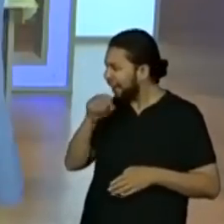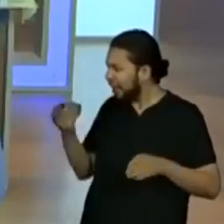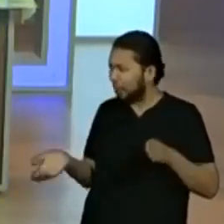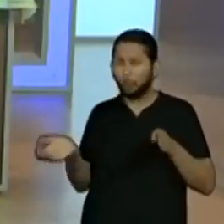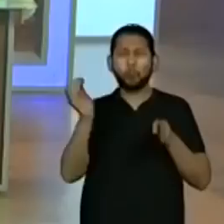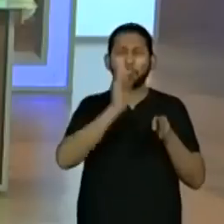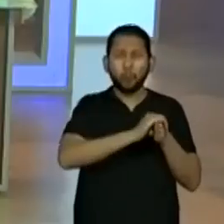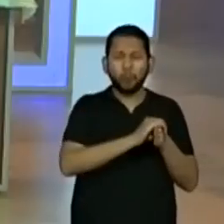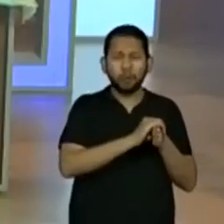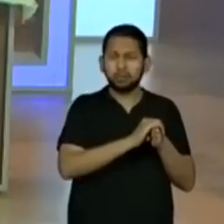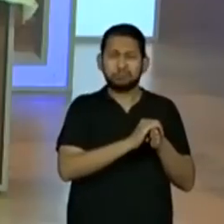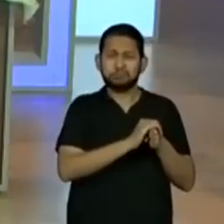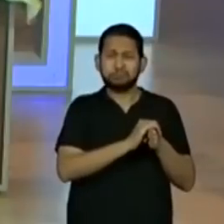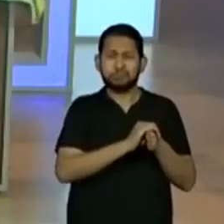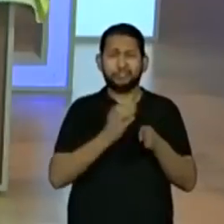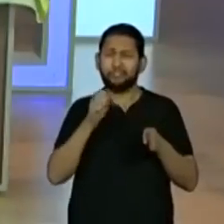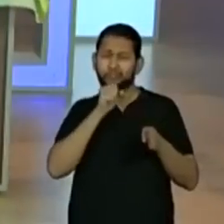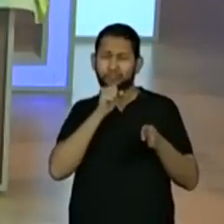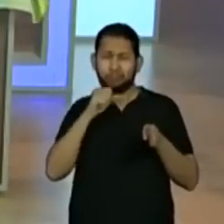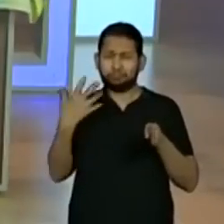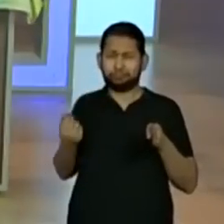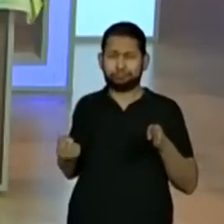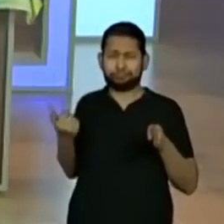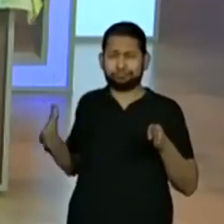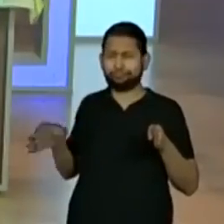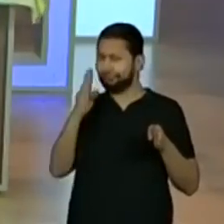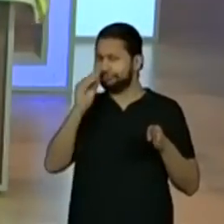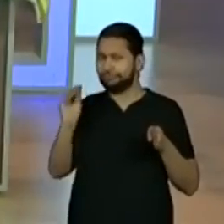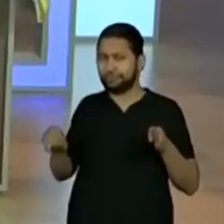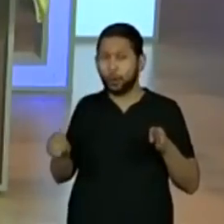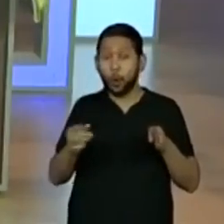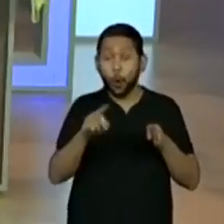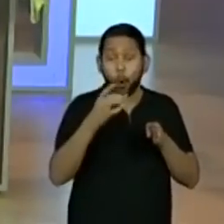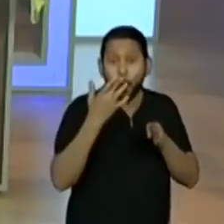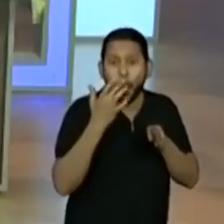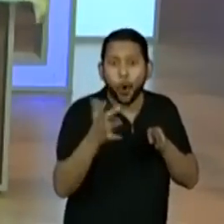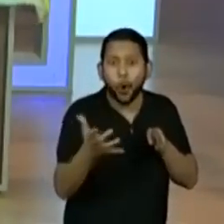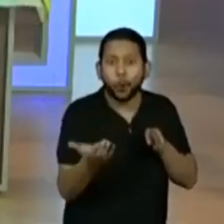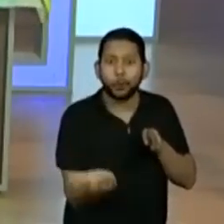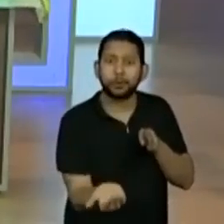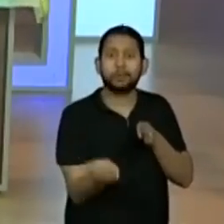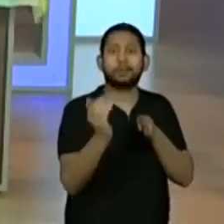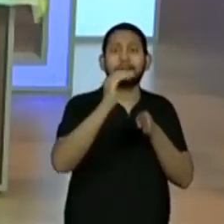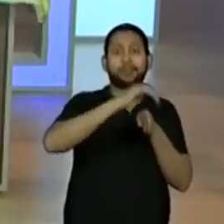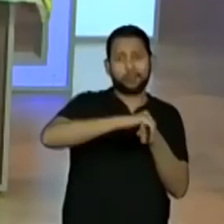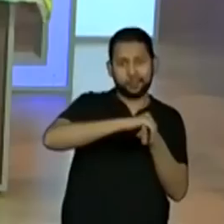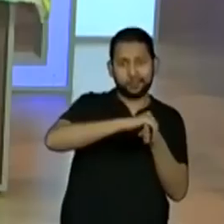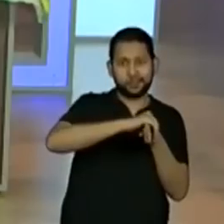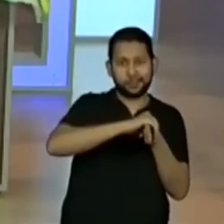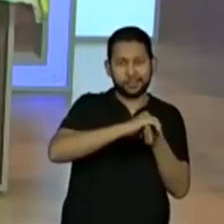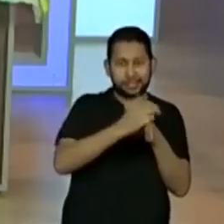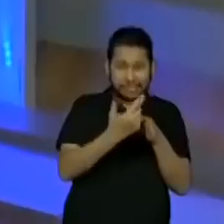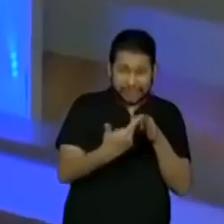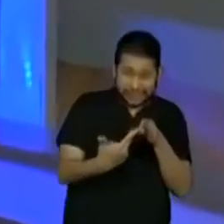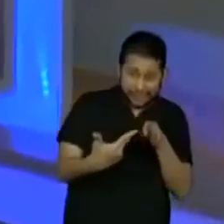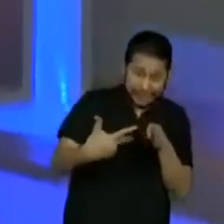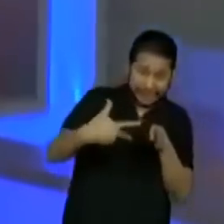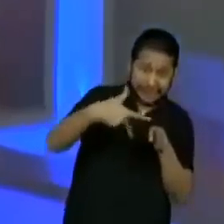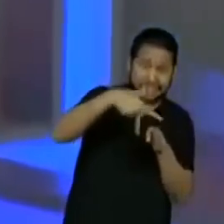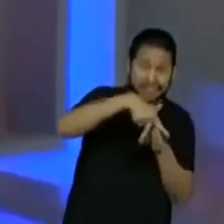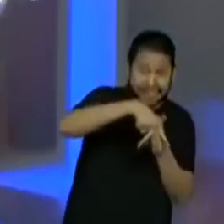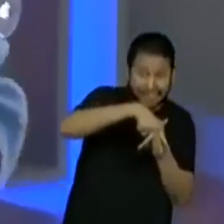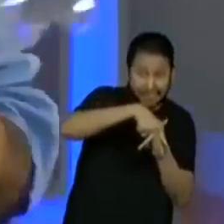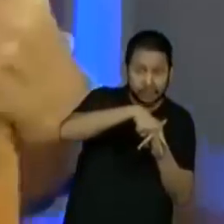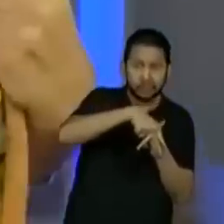não vou, eu vou colocar a sela de ouro. E quando ele colocou a sela de ouro